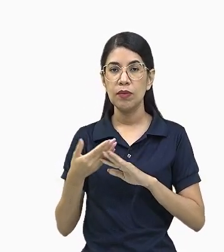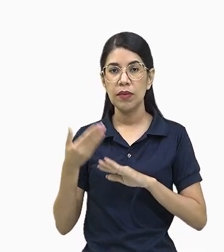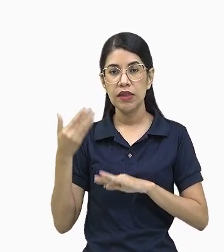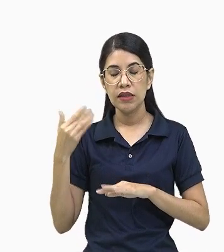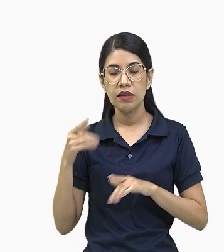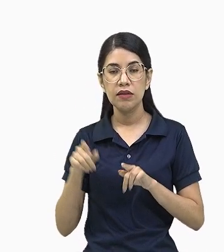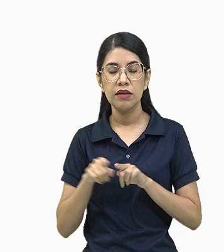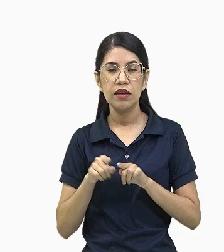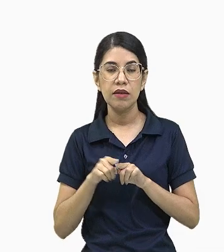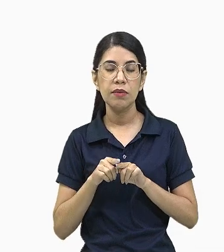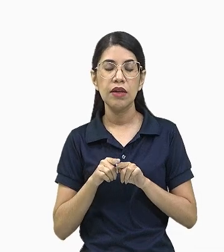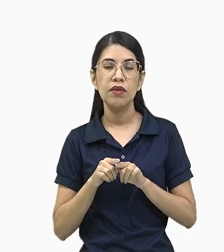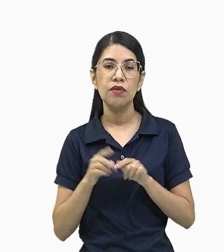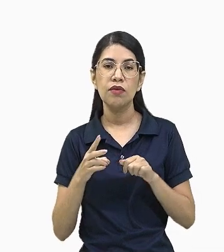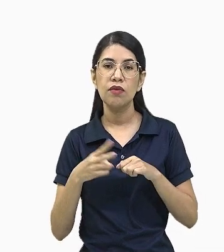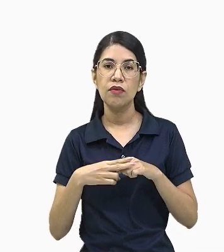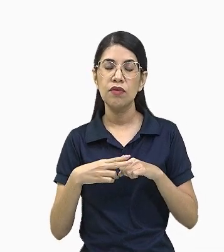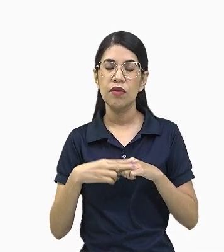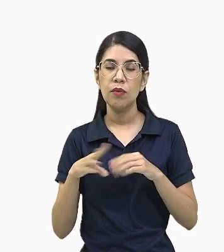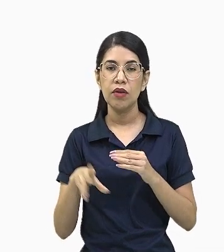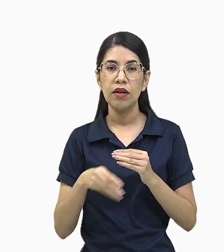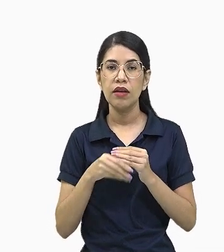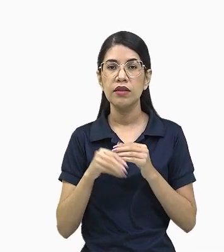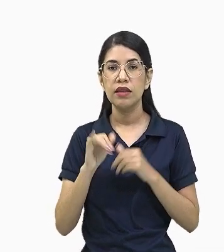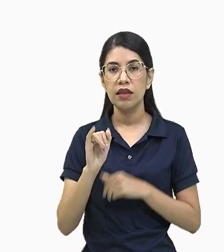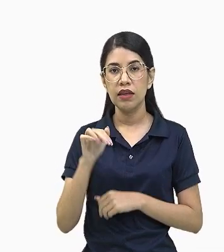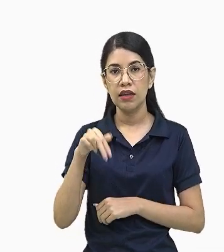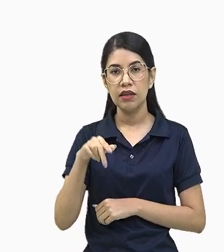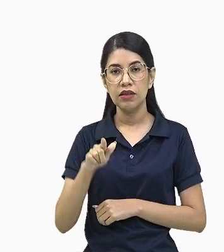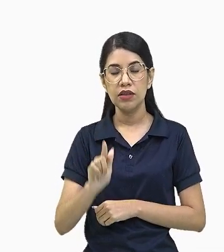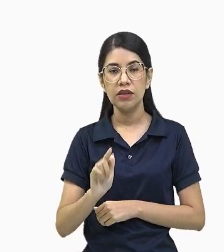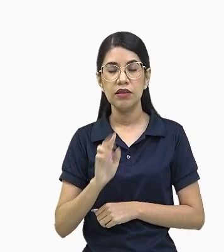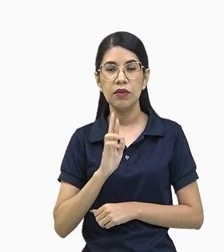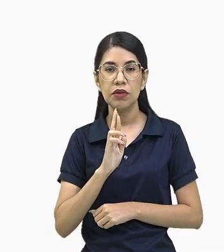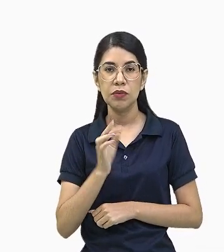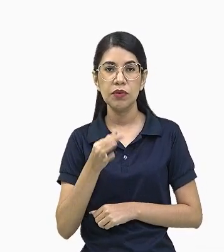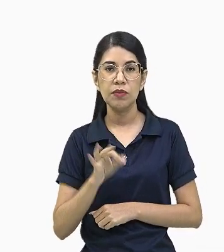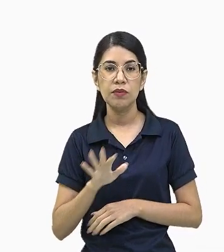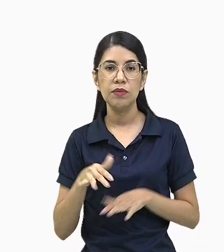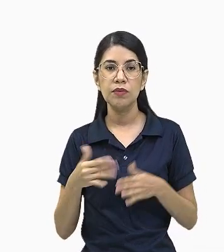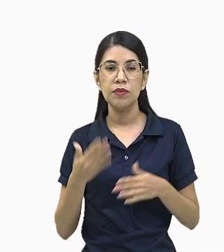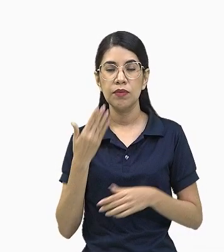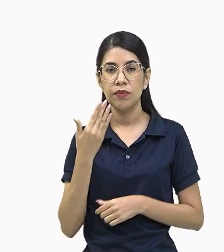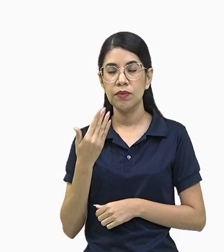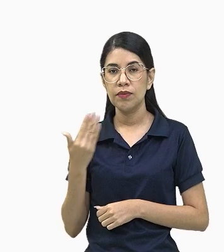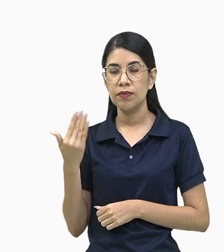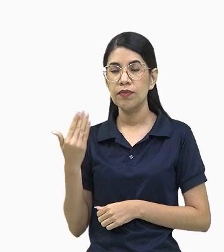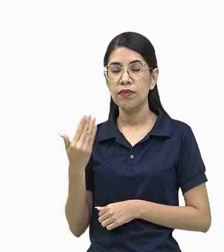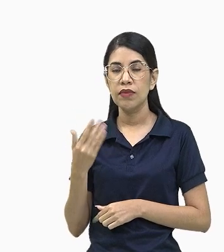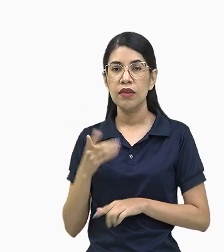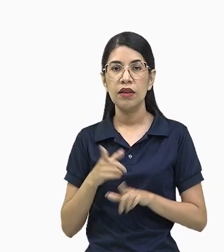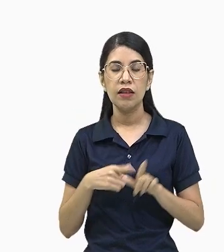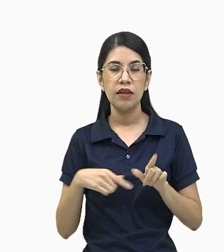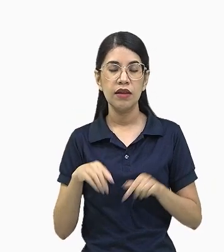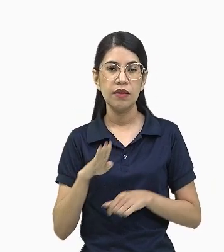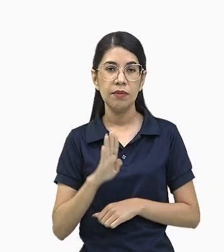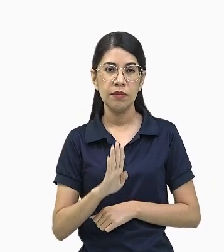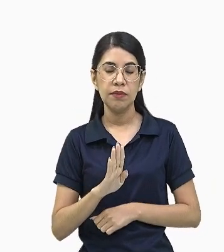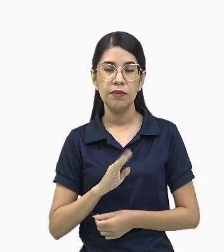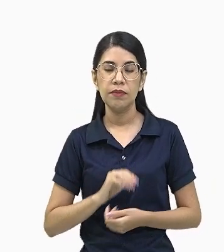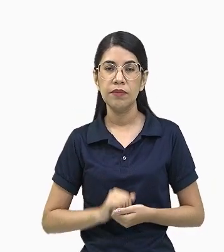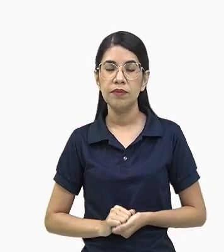frase e o verbo que tem ing. Vamos ver qual é a resposta certa? E a resposta certa é a